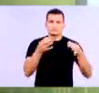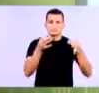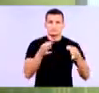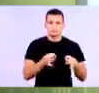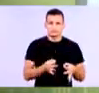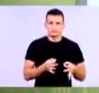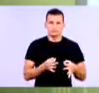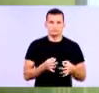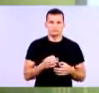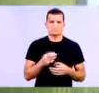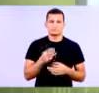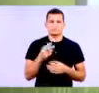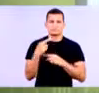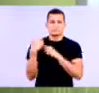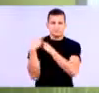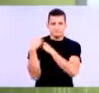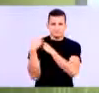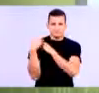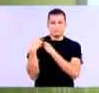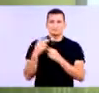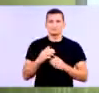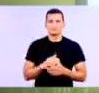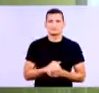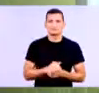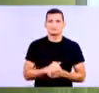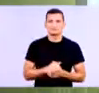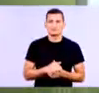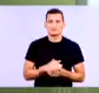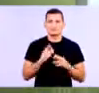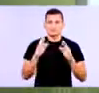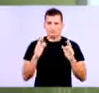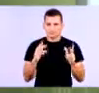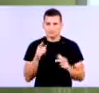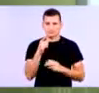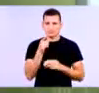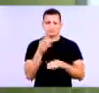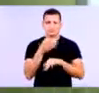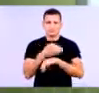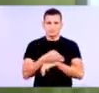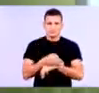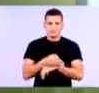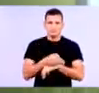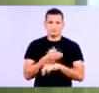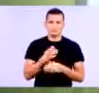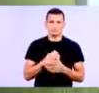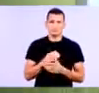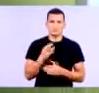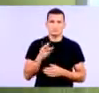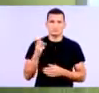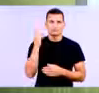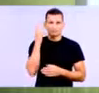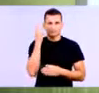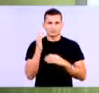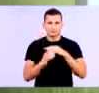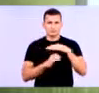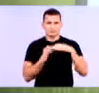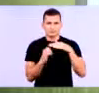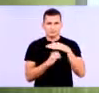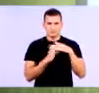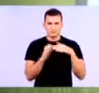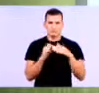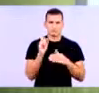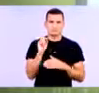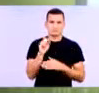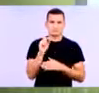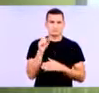correta as atribuições. E claro, se você participa de uma tomada de decisão na empresa, o que